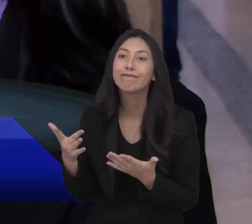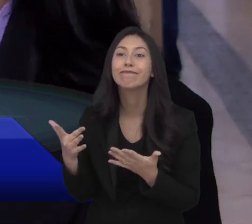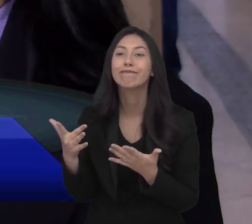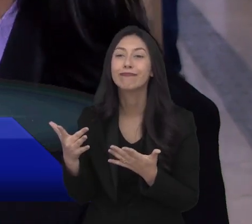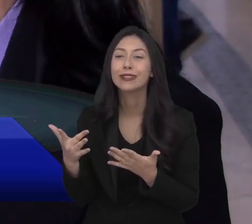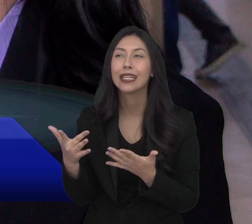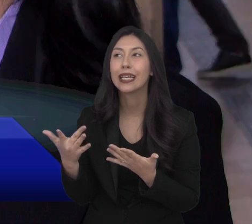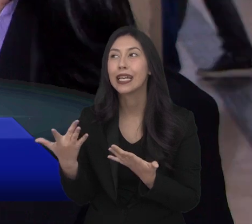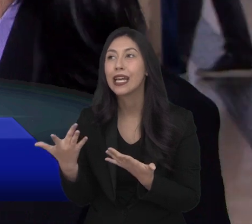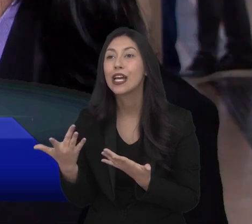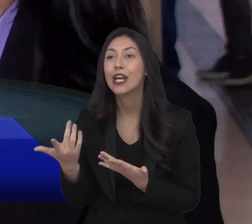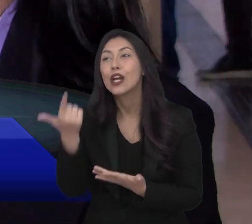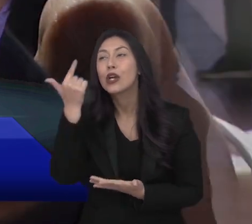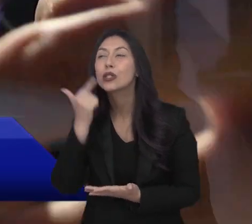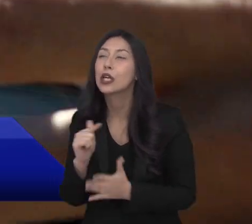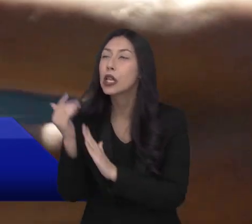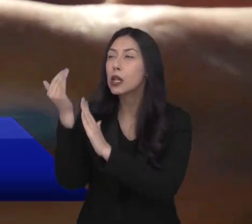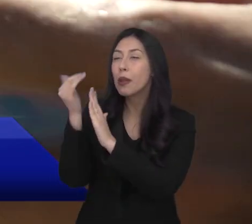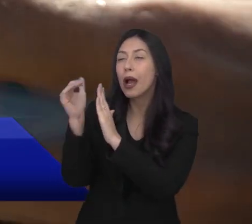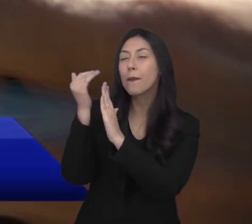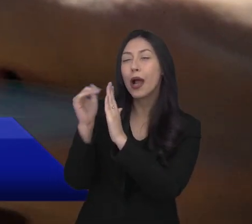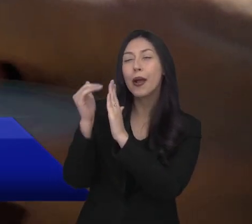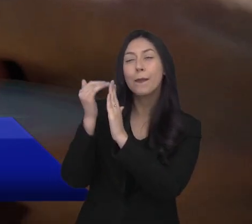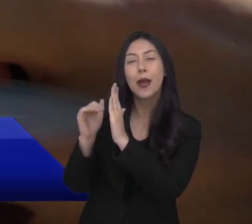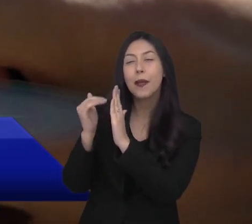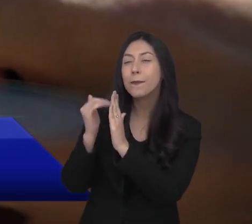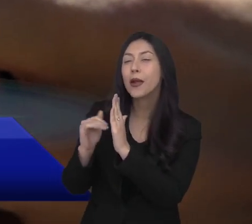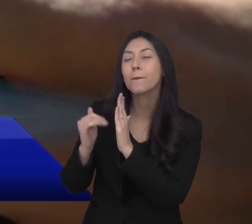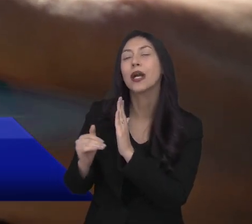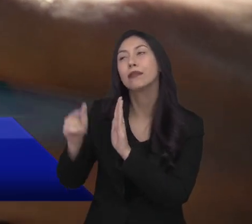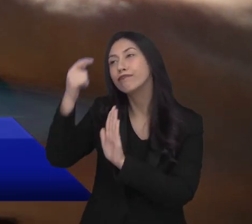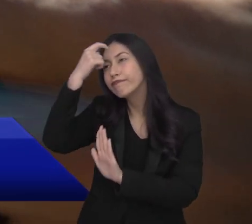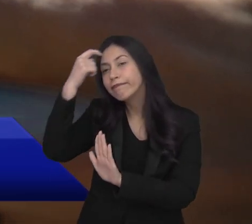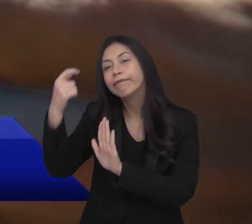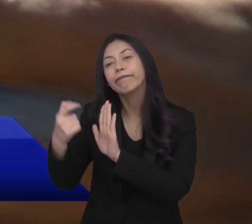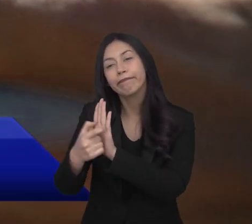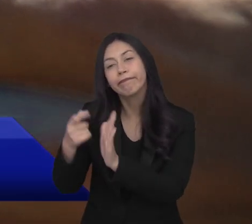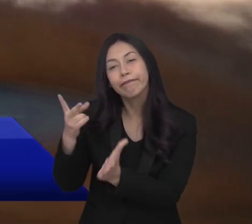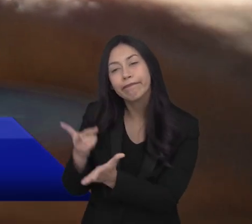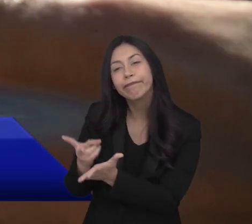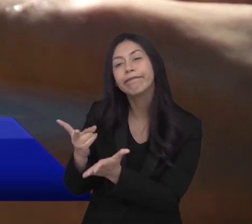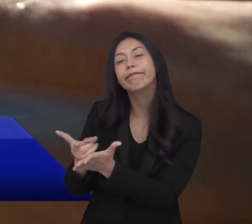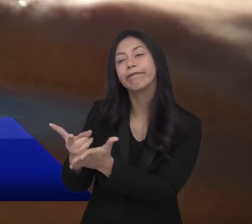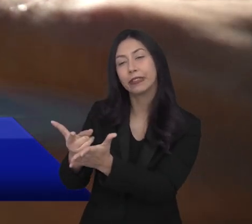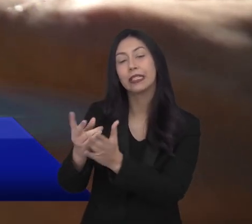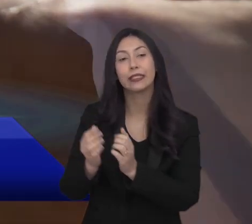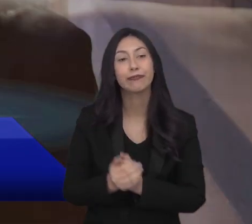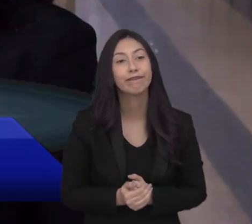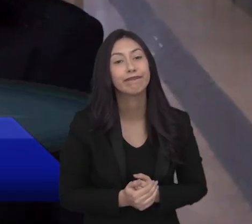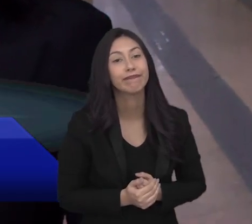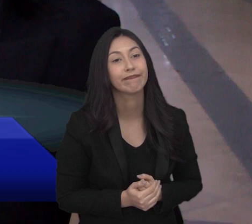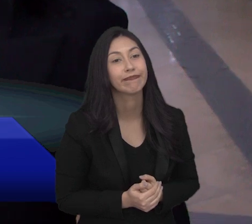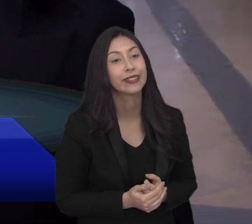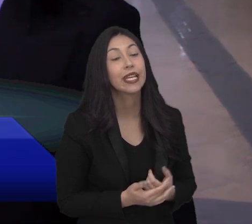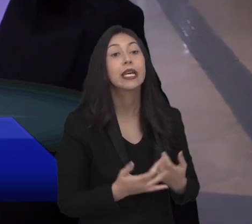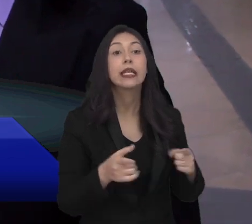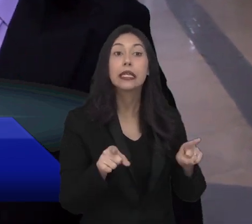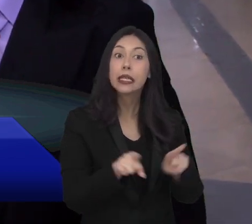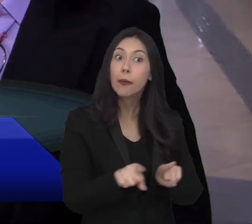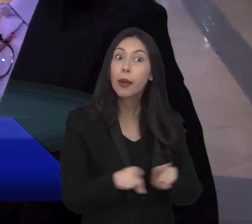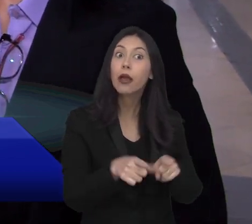conseguir de alguma forma produzir como se fosse uma forma natural através de inteligência artificial. Irati, a gente não